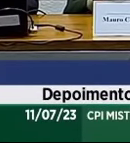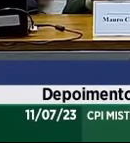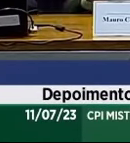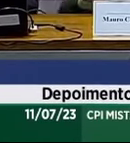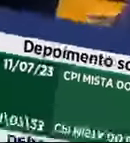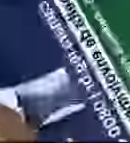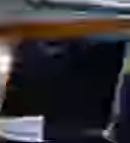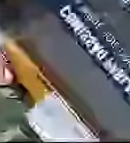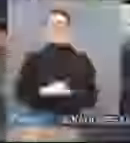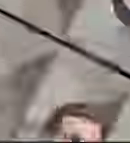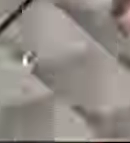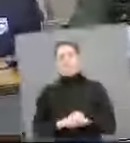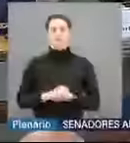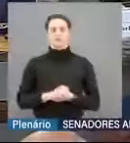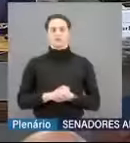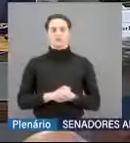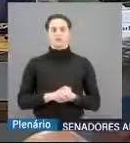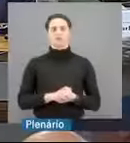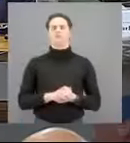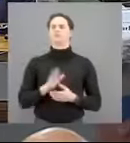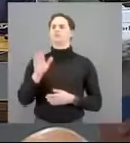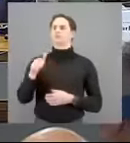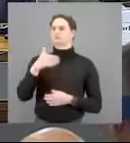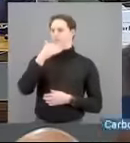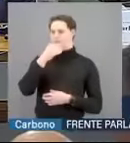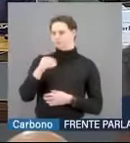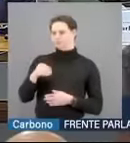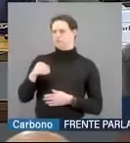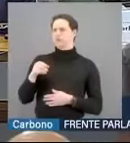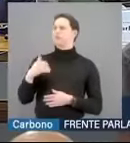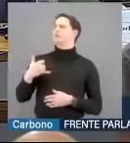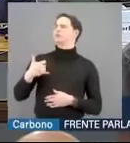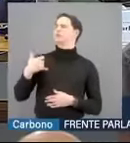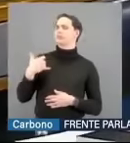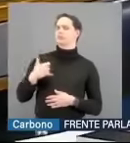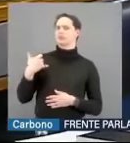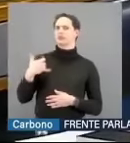final da sua frase. Sr. Mauro Cid, qual é a sua idade?